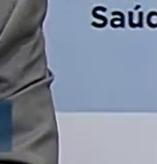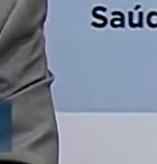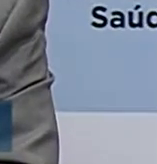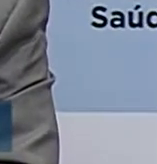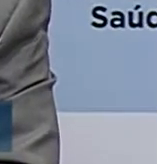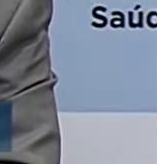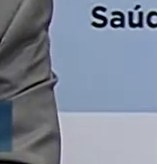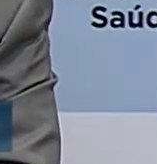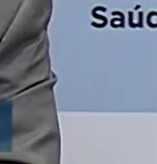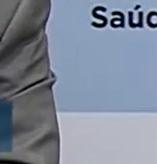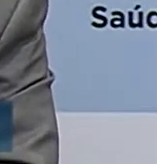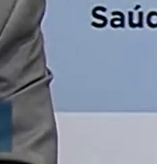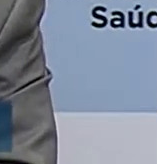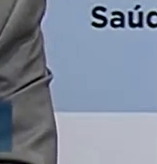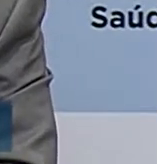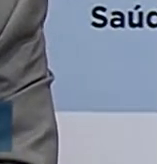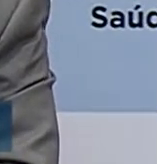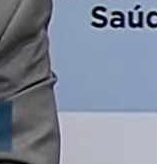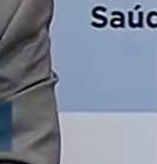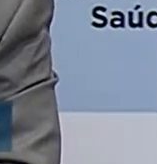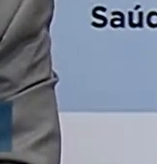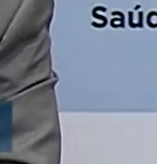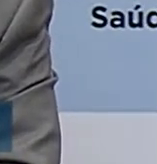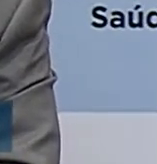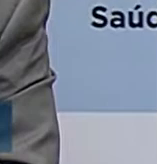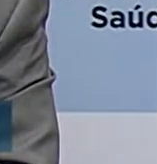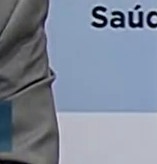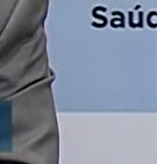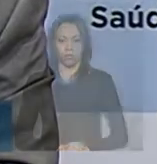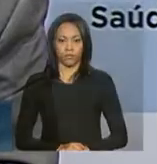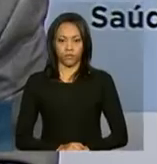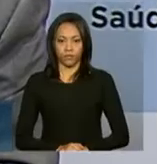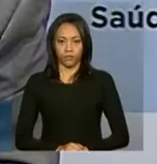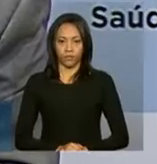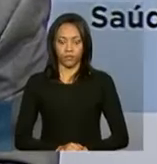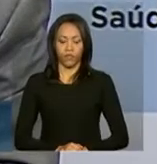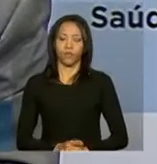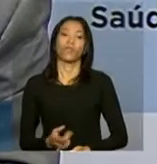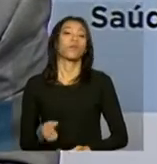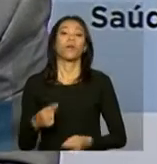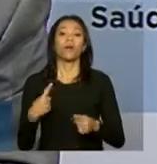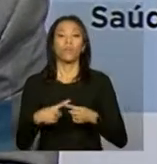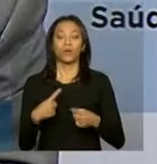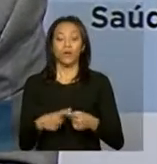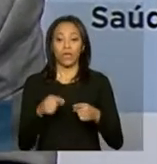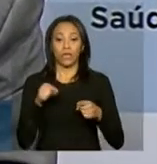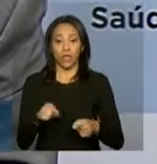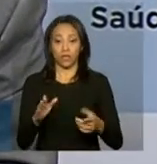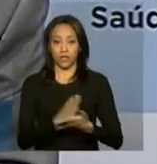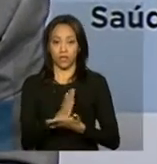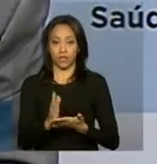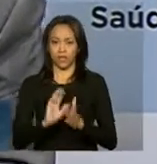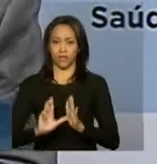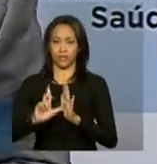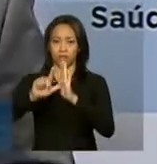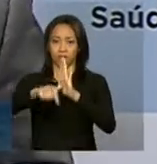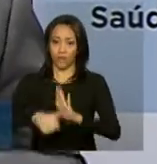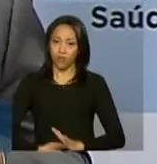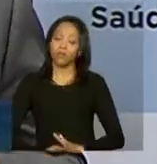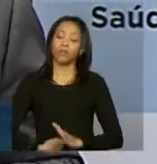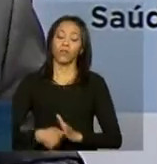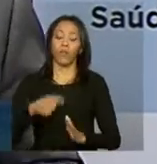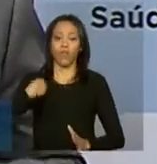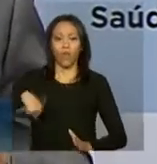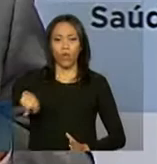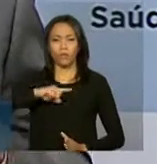multa administrativa, recurso administrativo contra o plano de saúde, porque isso pode atrasar muito a entrega para o usuário. Nossa